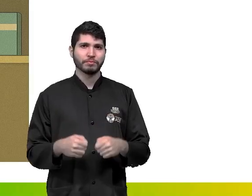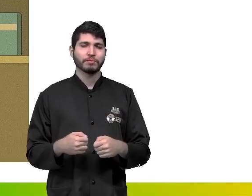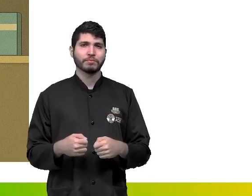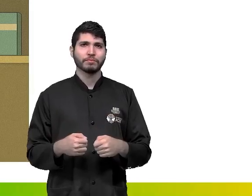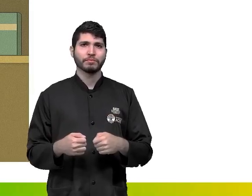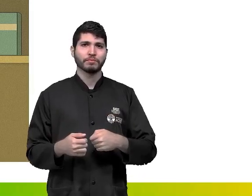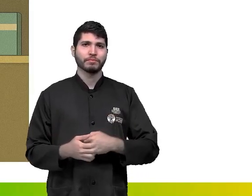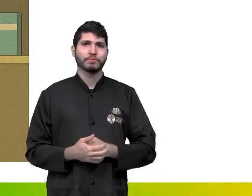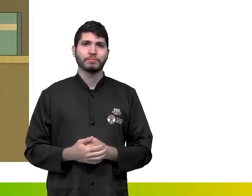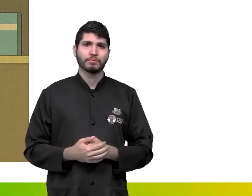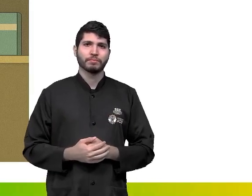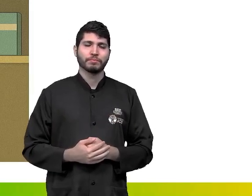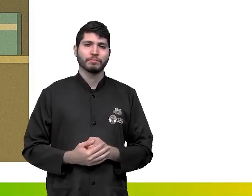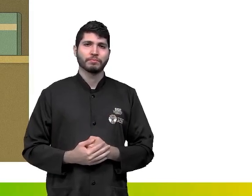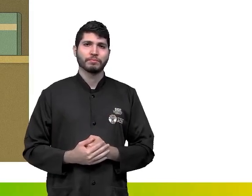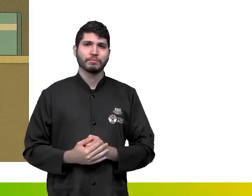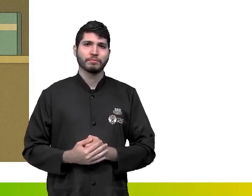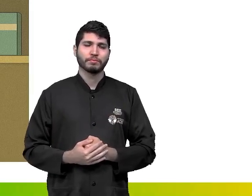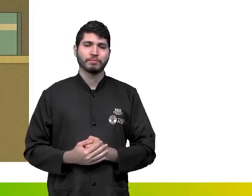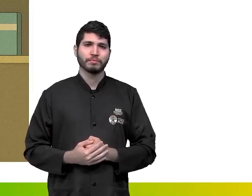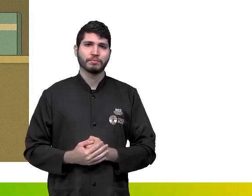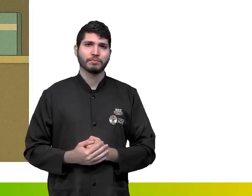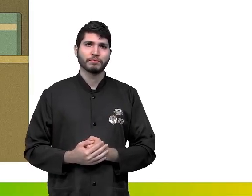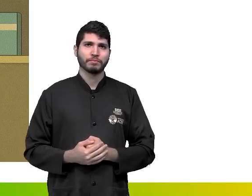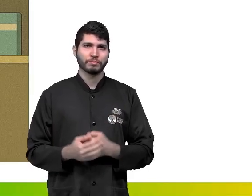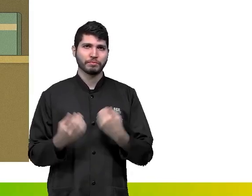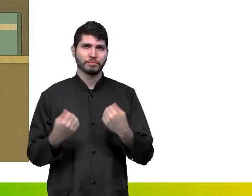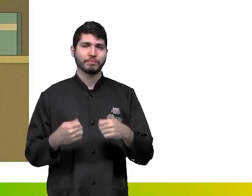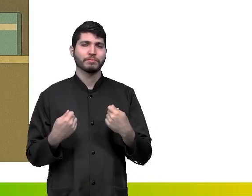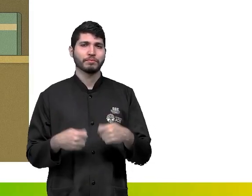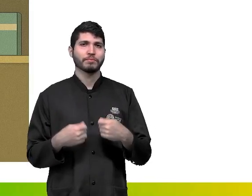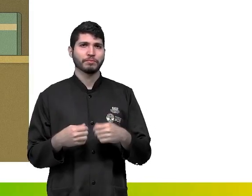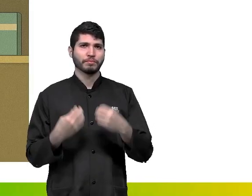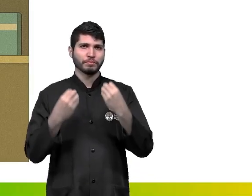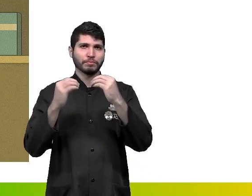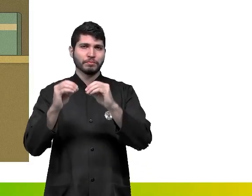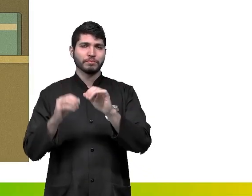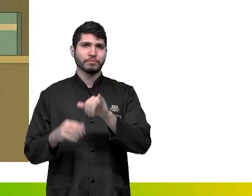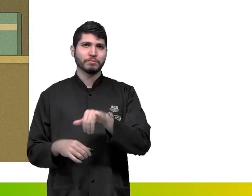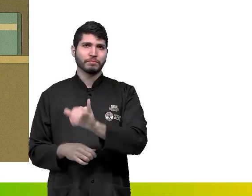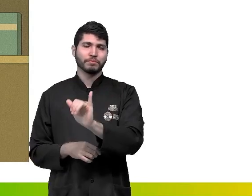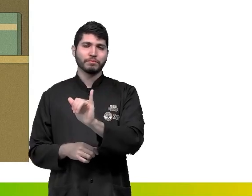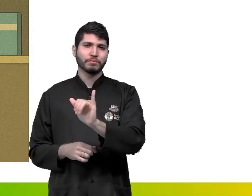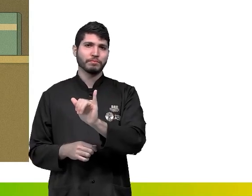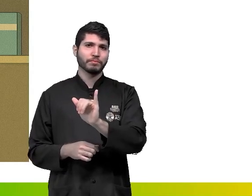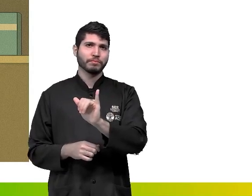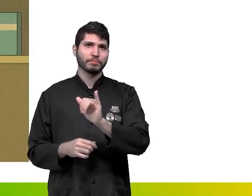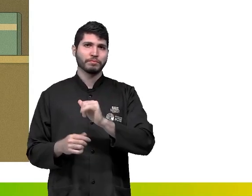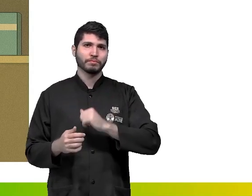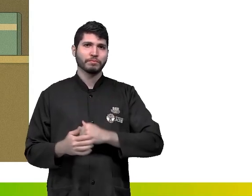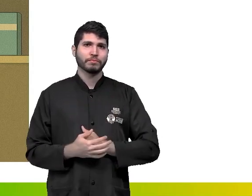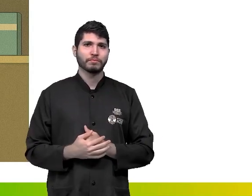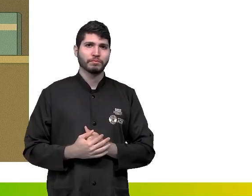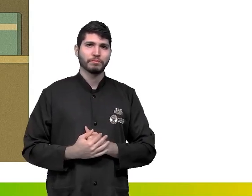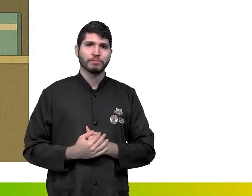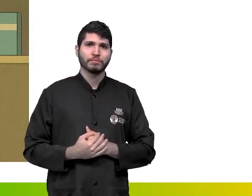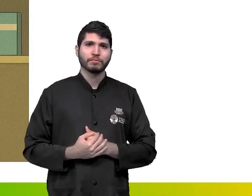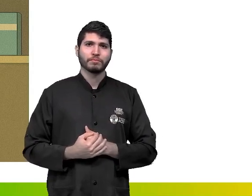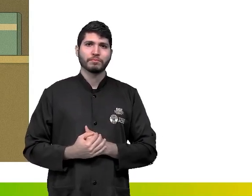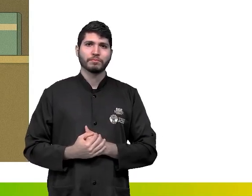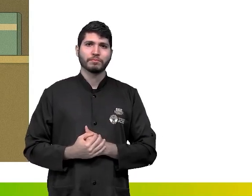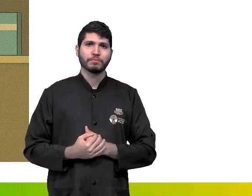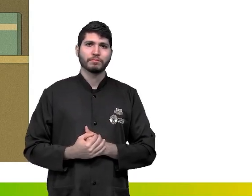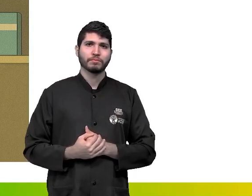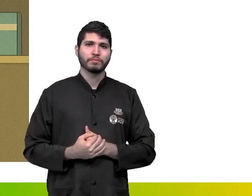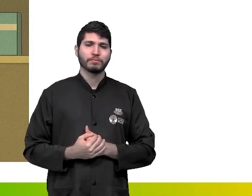tem essa IE, porque nas regras dos numerais, se percebe que só utiliza a letra E entre a unidade e a